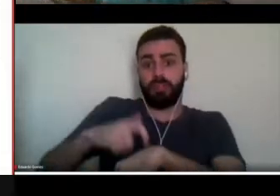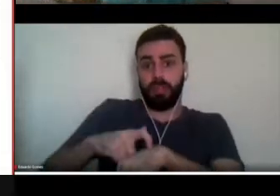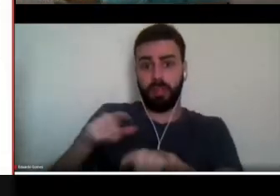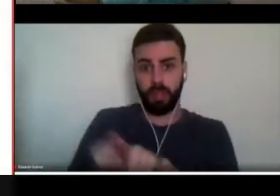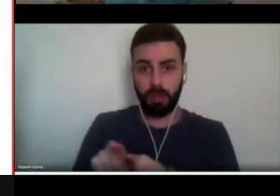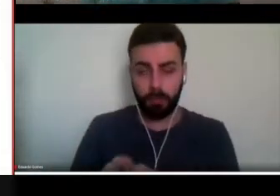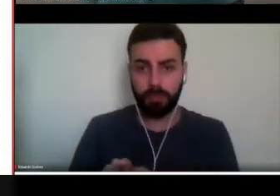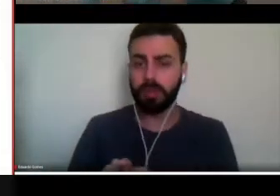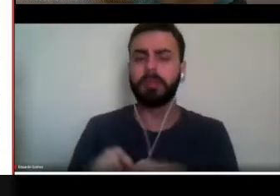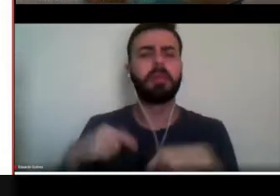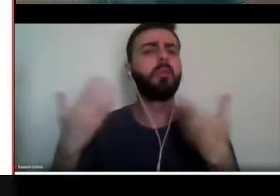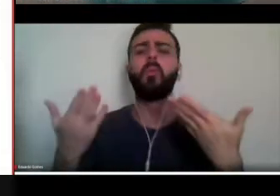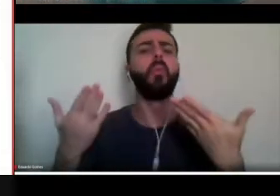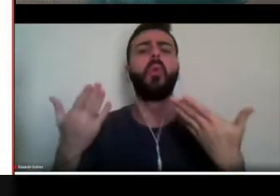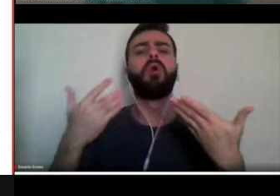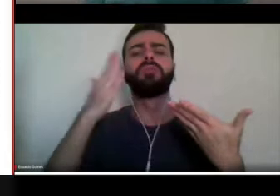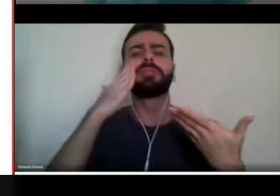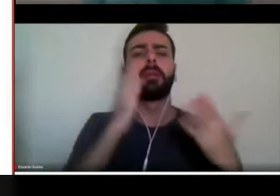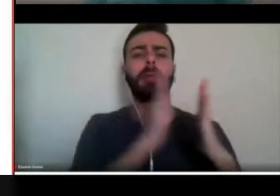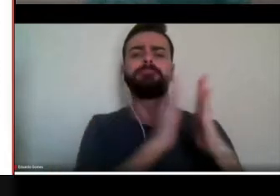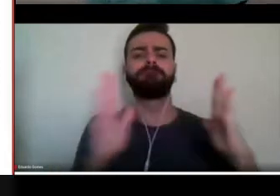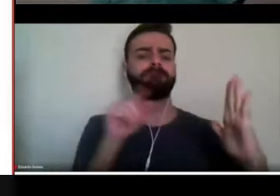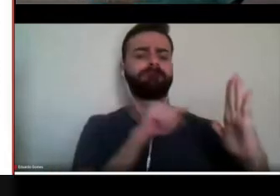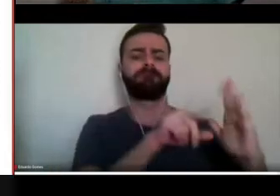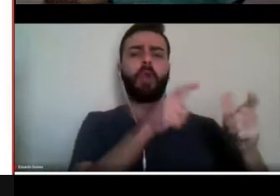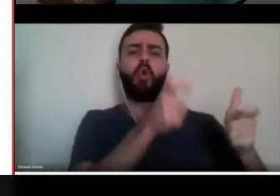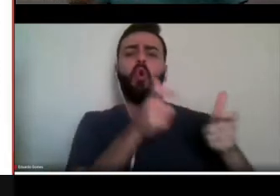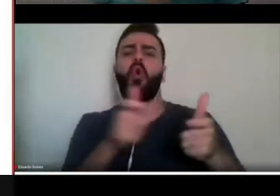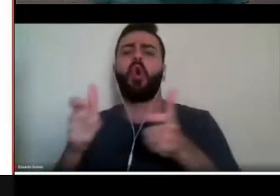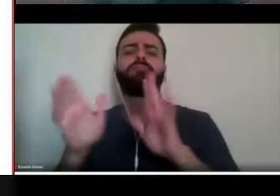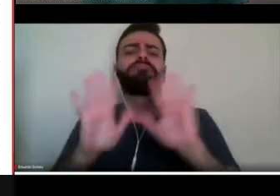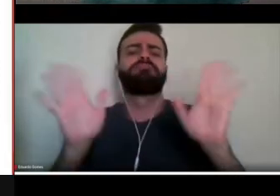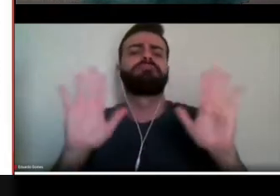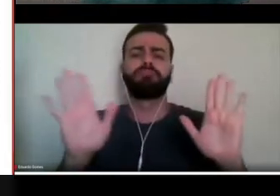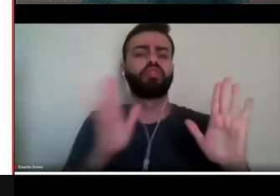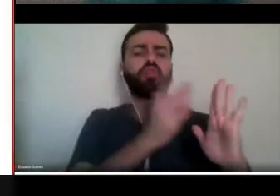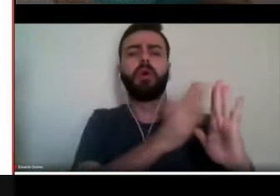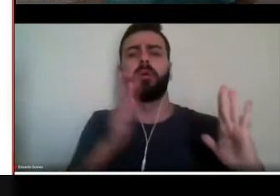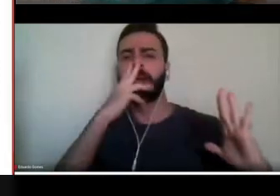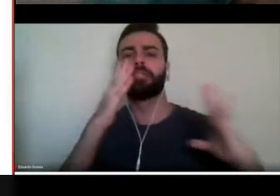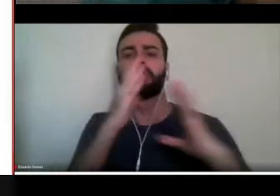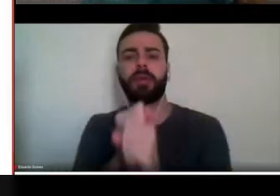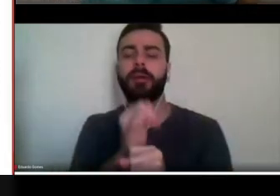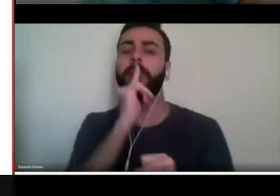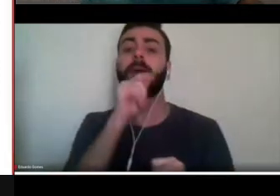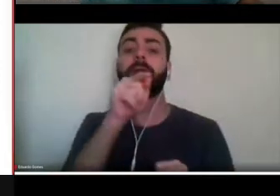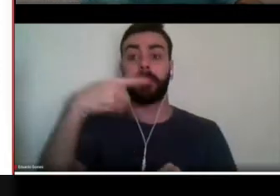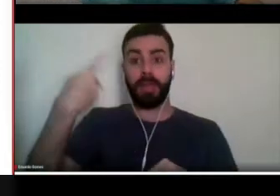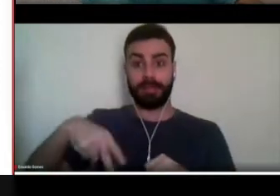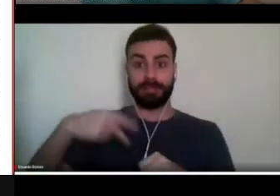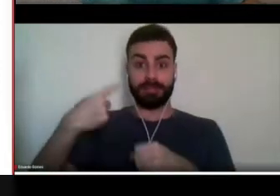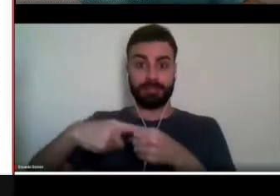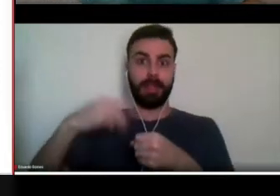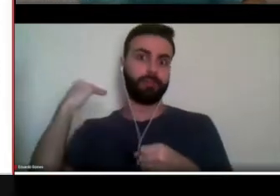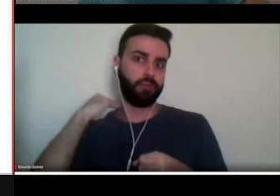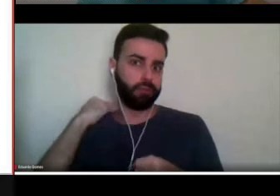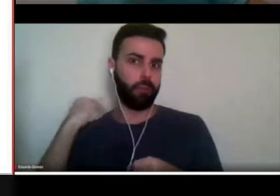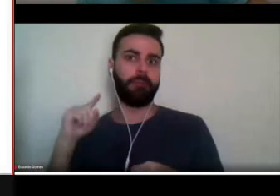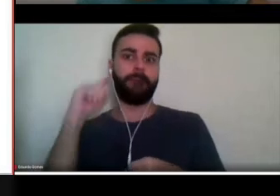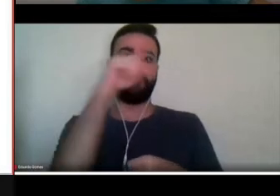do movimento. Que é a mesma coisa que você faz, por exemplo, você vai daqui para o Rio de Janeiro, por exemplo, né?